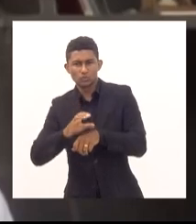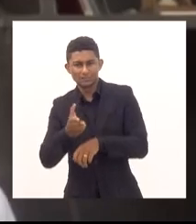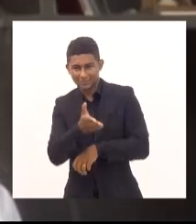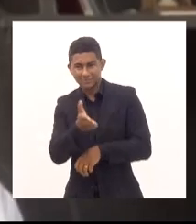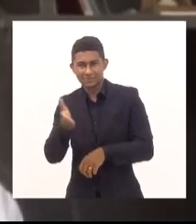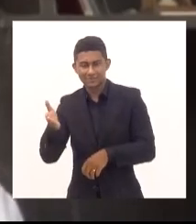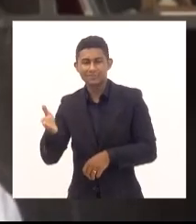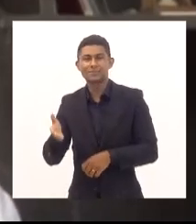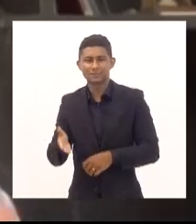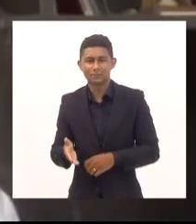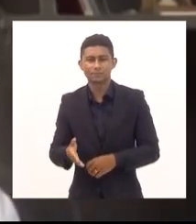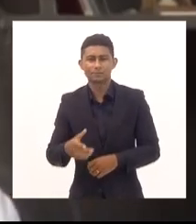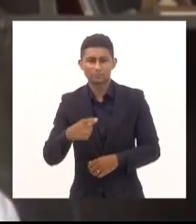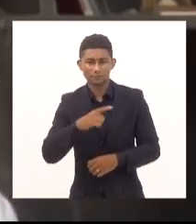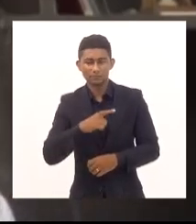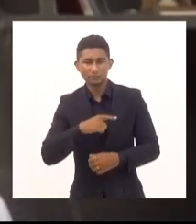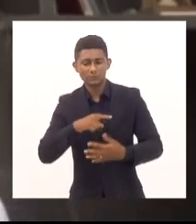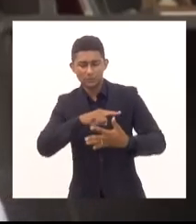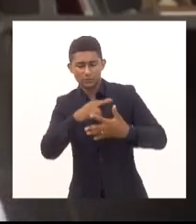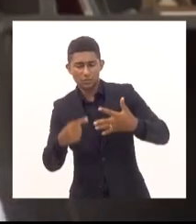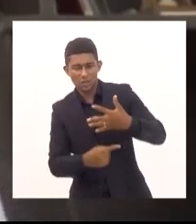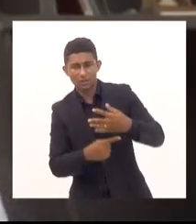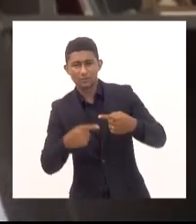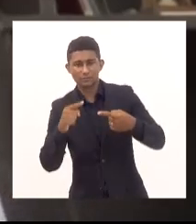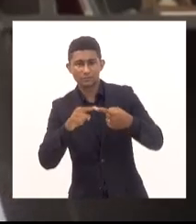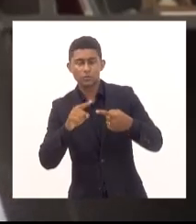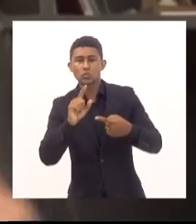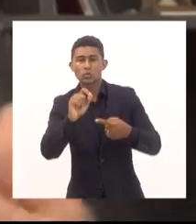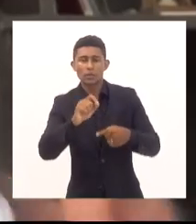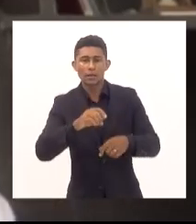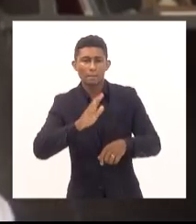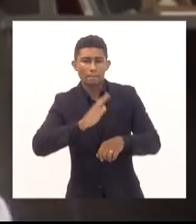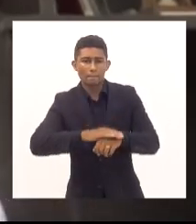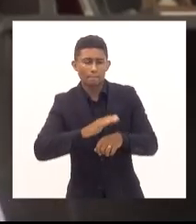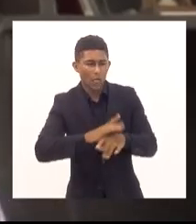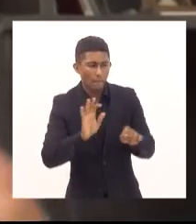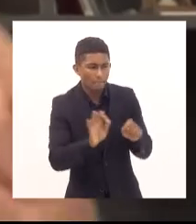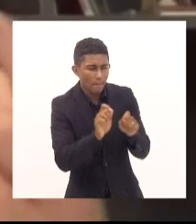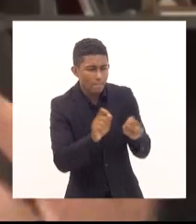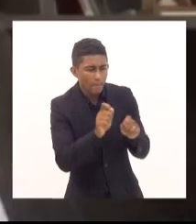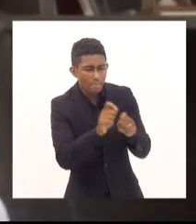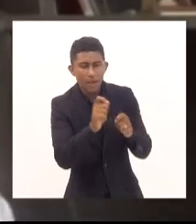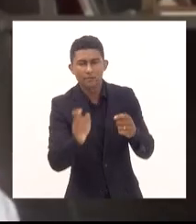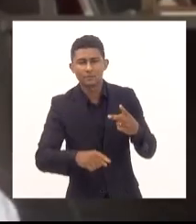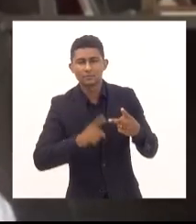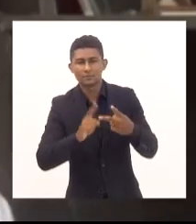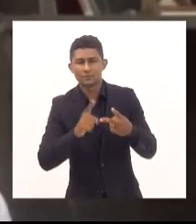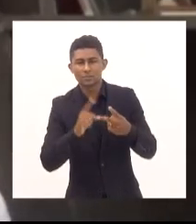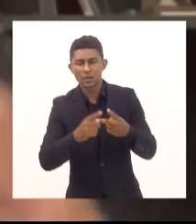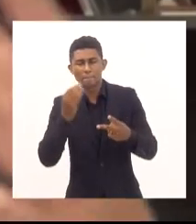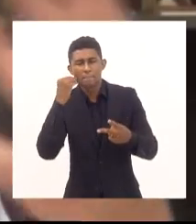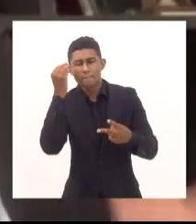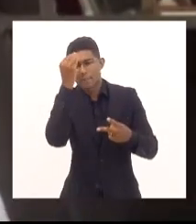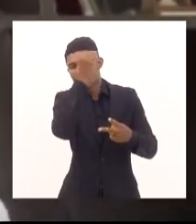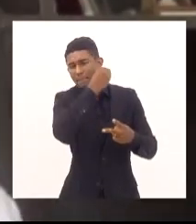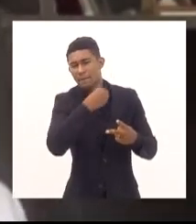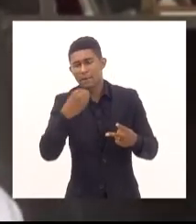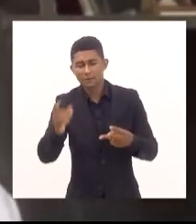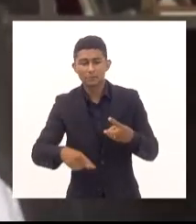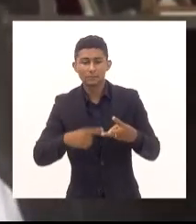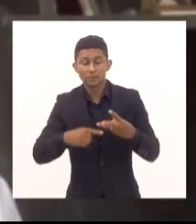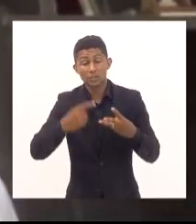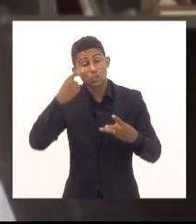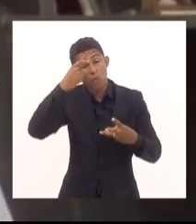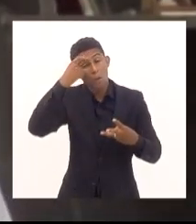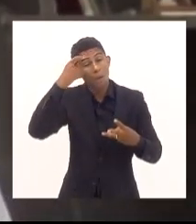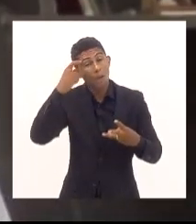vão desde o artesanato, a estética, a maquiagem, o designer de